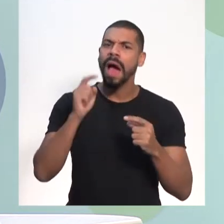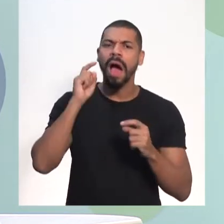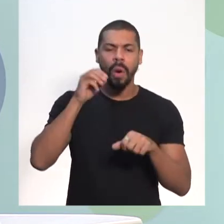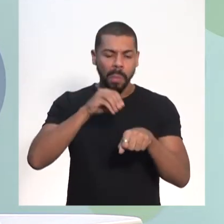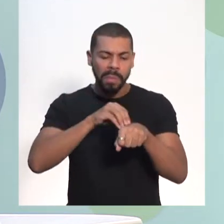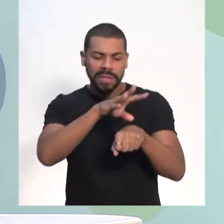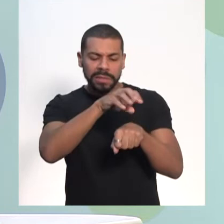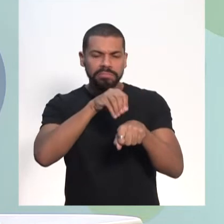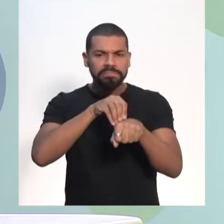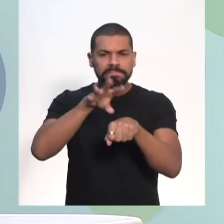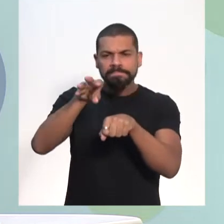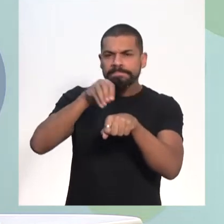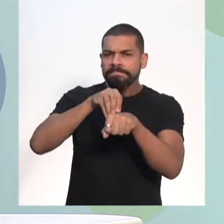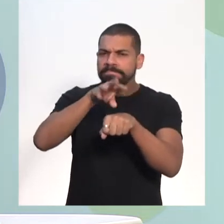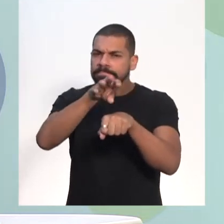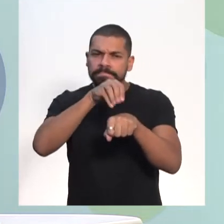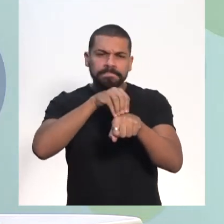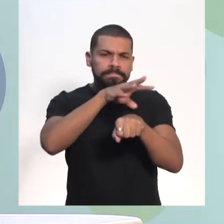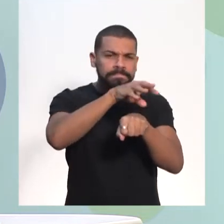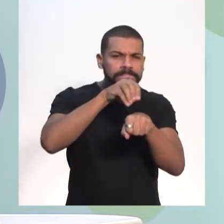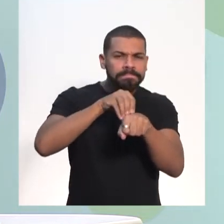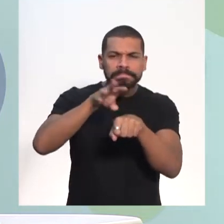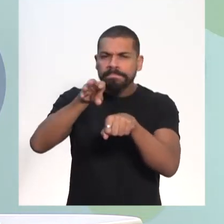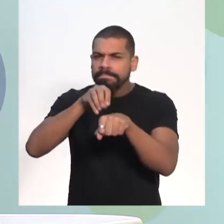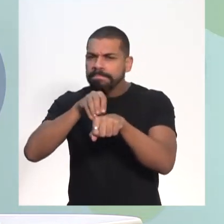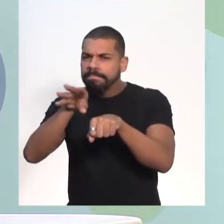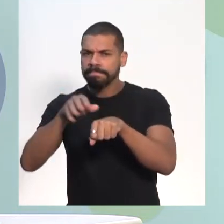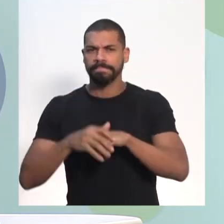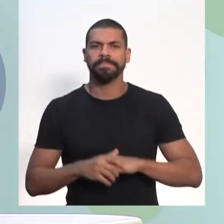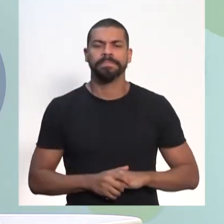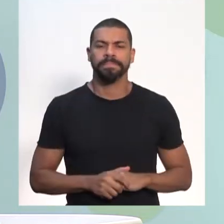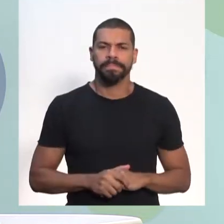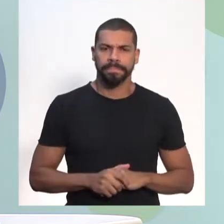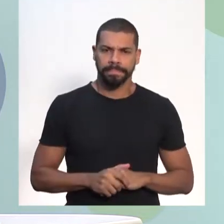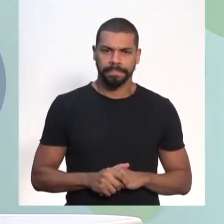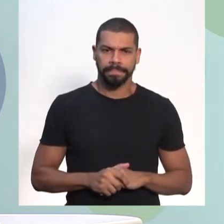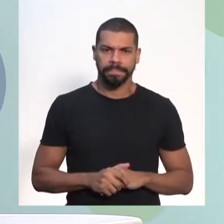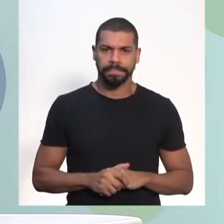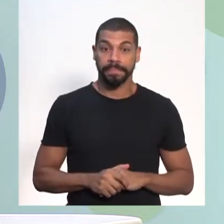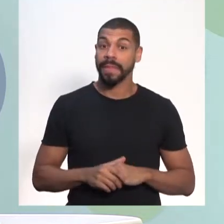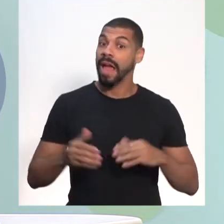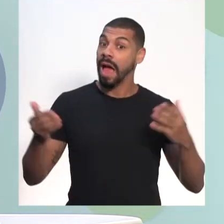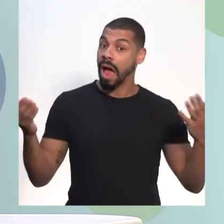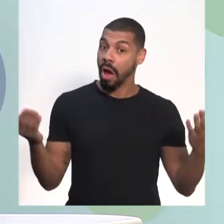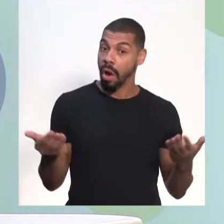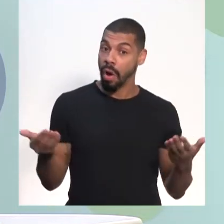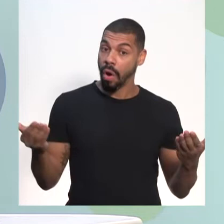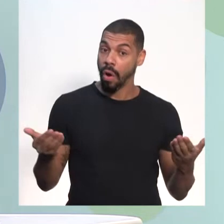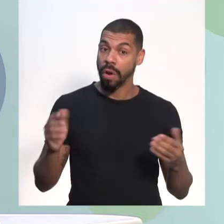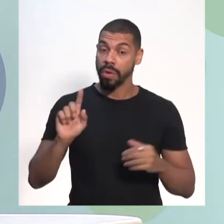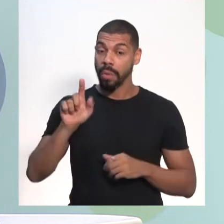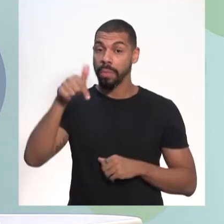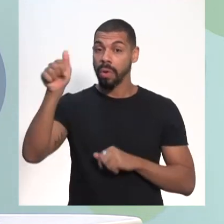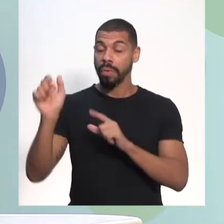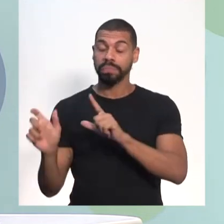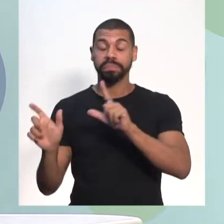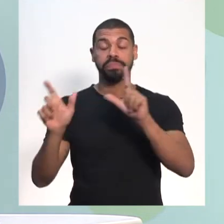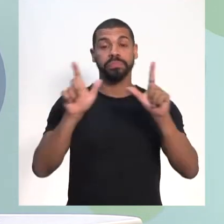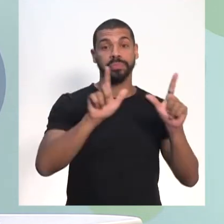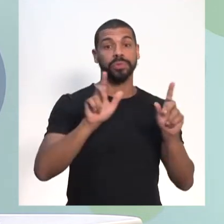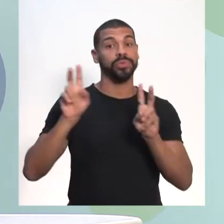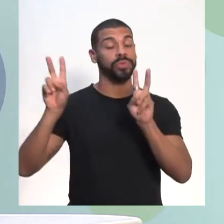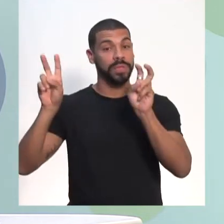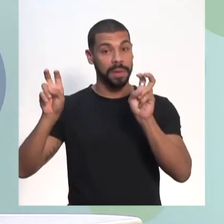aqui, sempre para aprimorar e contribuir com o trabalho de vocês, tá bom? Vou passar agora para o próximo item da nossa